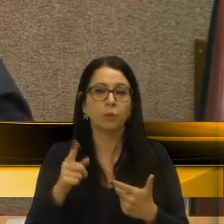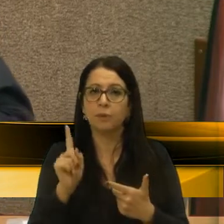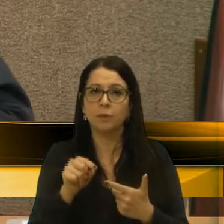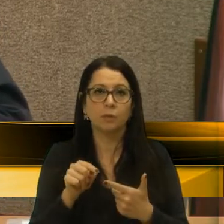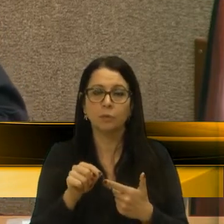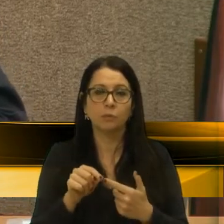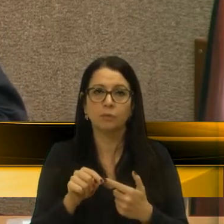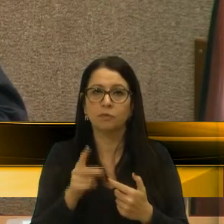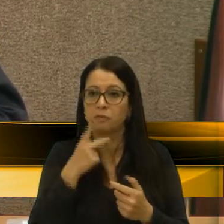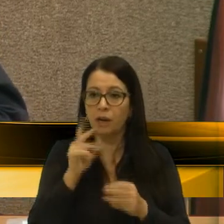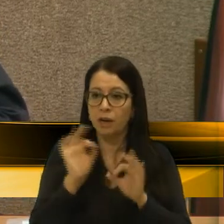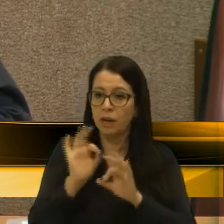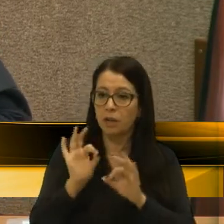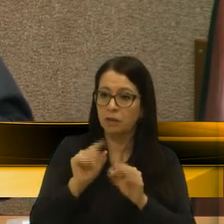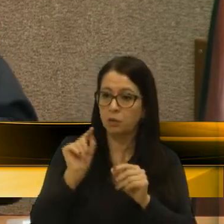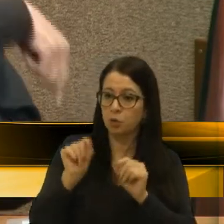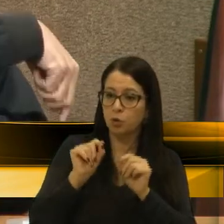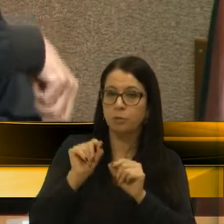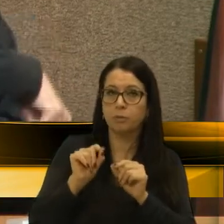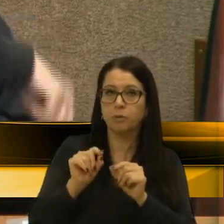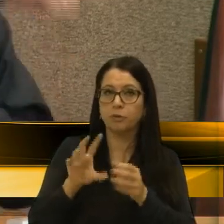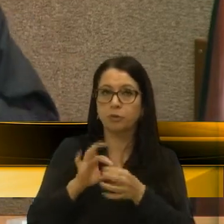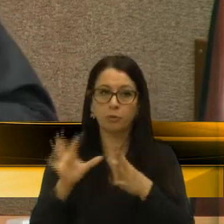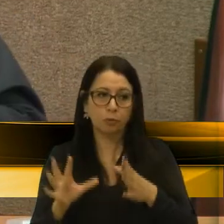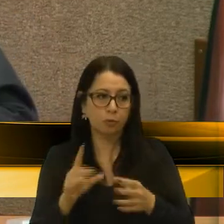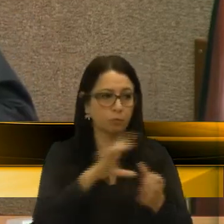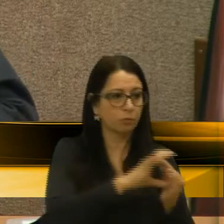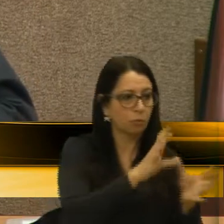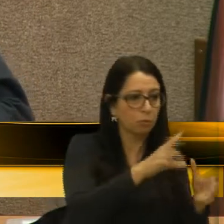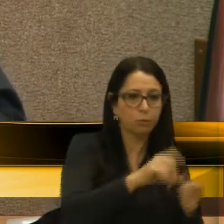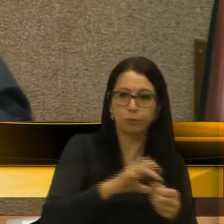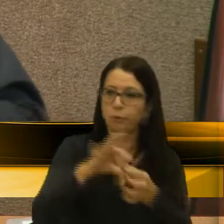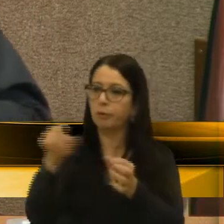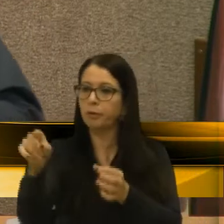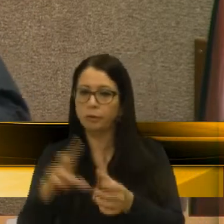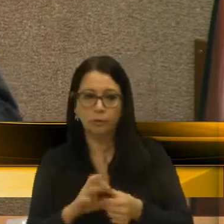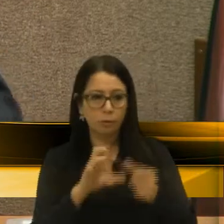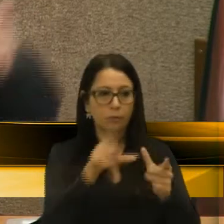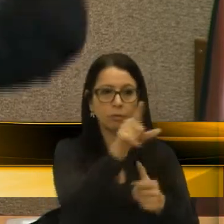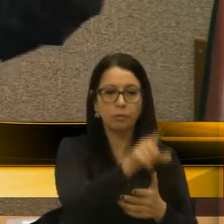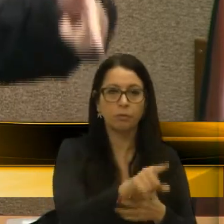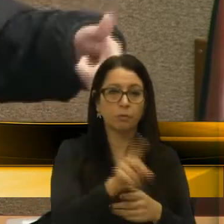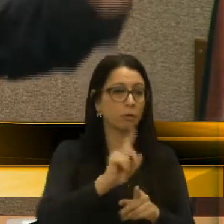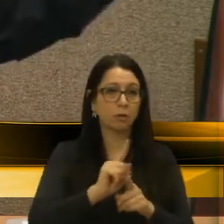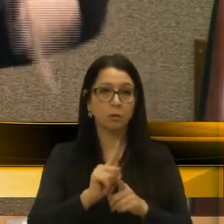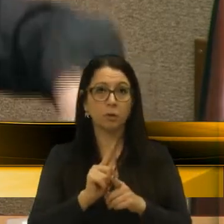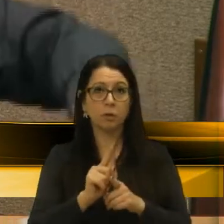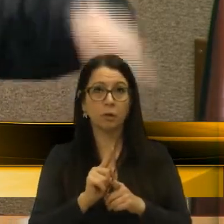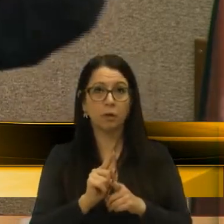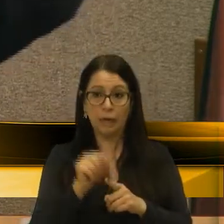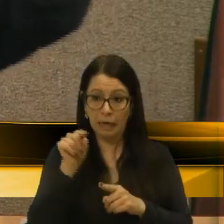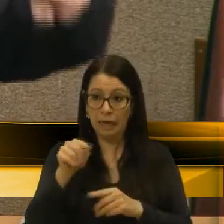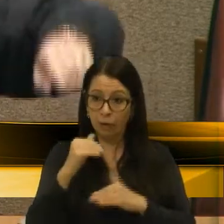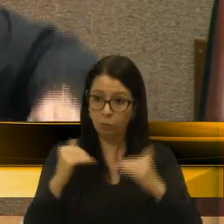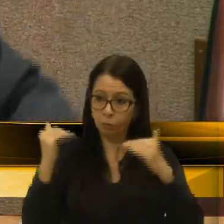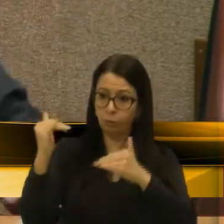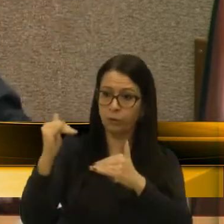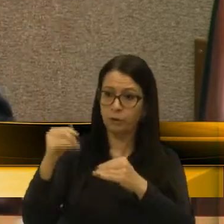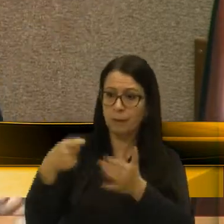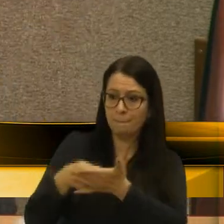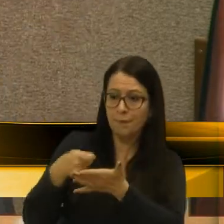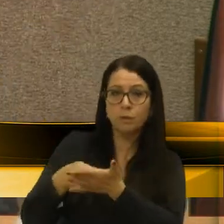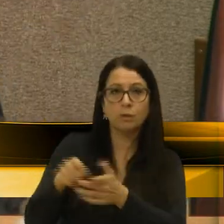diz respeito, como de soltura deste, soltura daquele, quando na verdade o Supremo deveria também pressionar